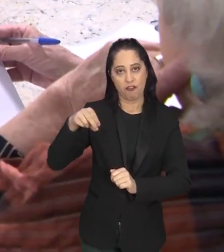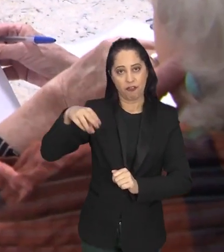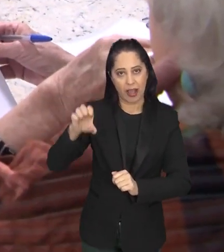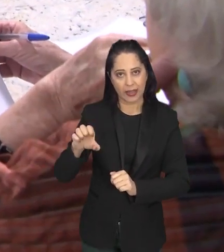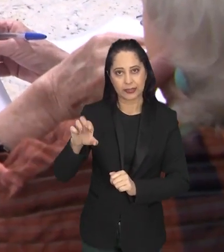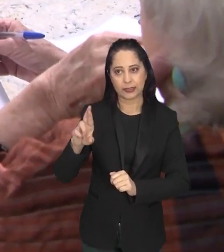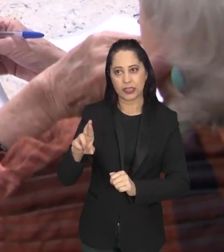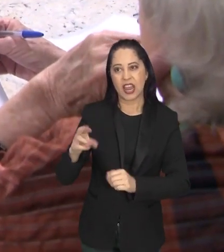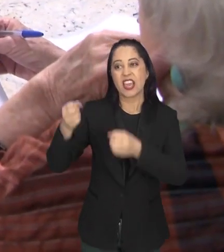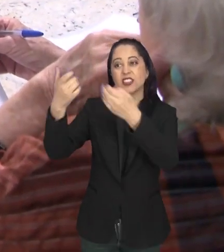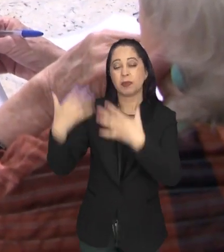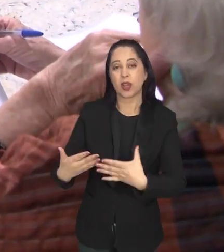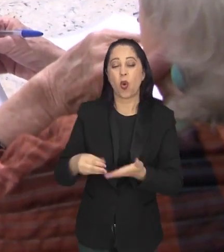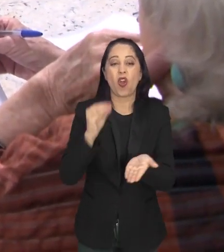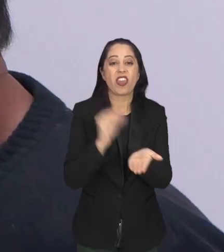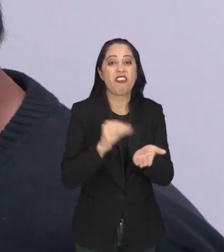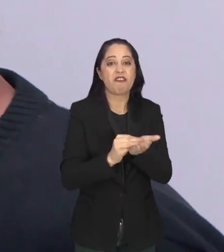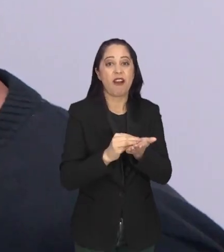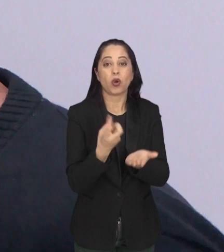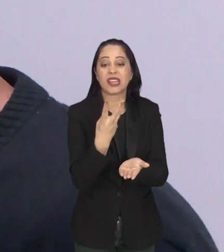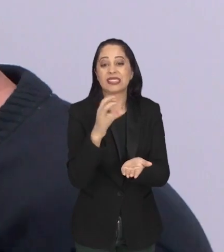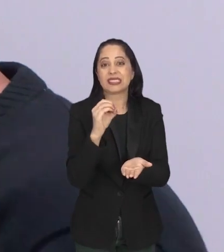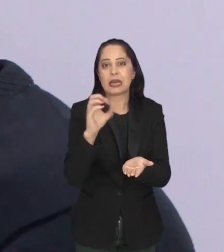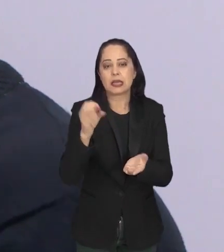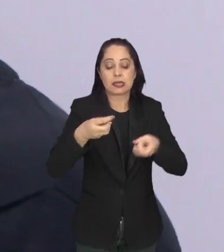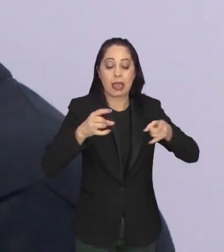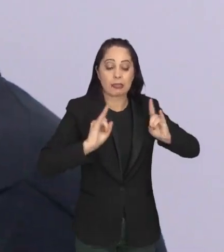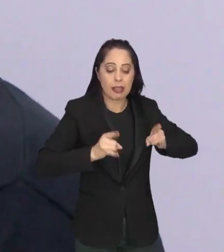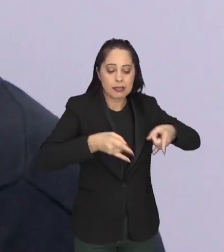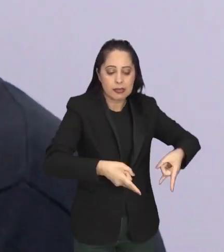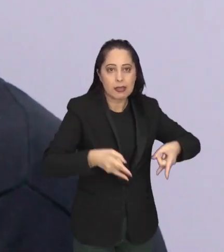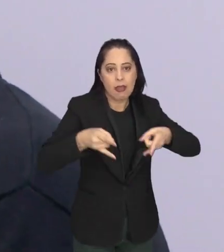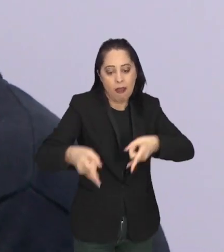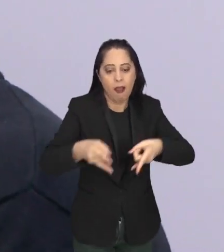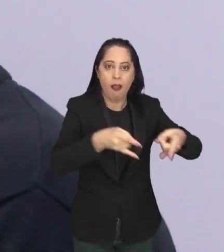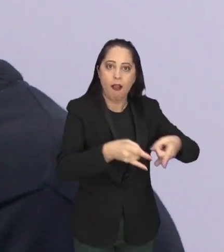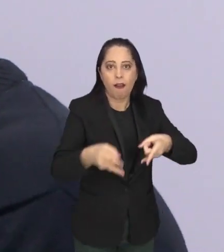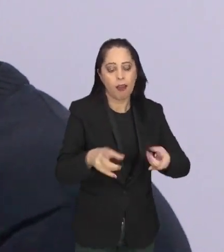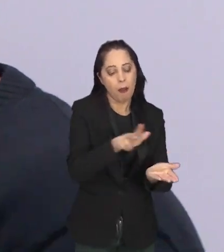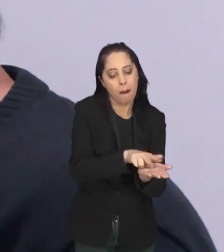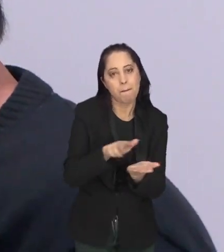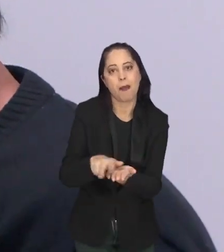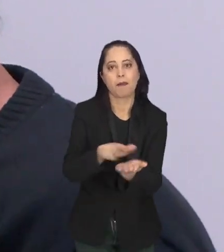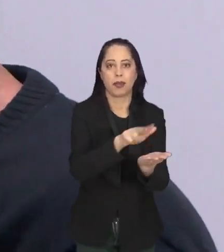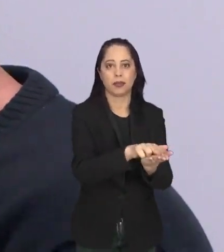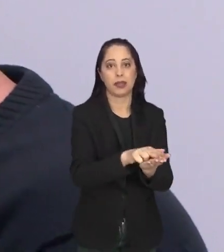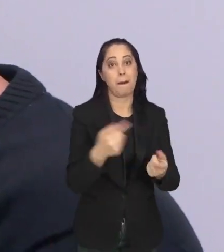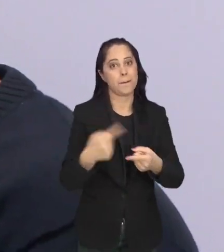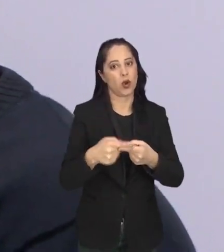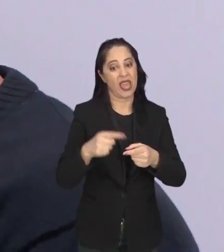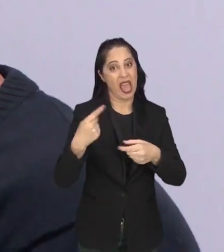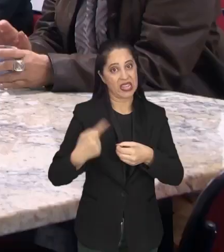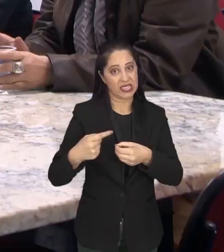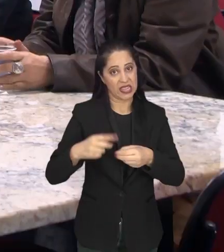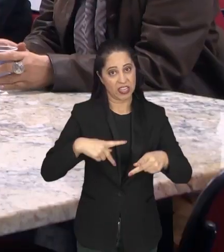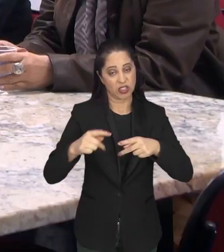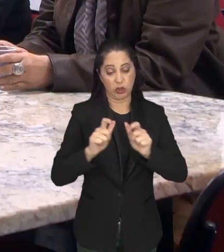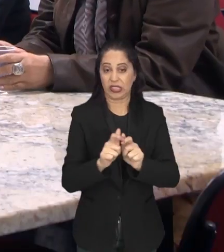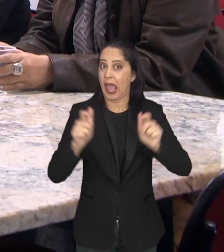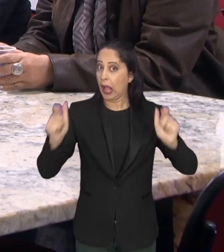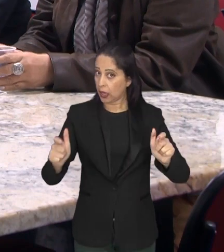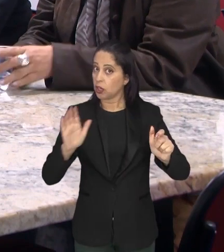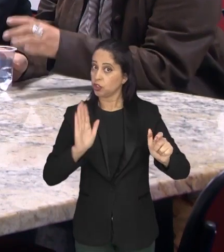município conta com um déficit de cerca de 300 leitos, levando em consideração o porte da cidade. Um